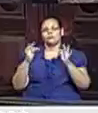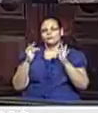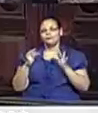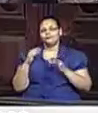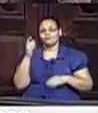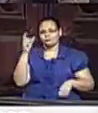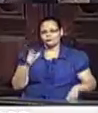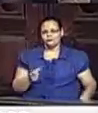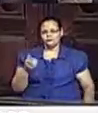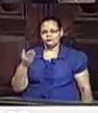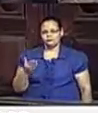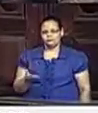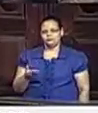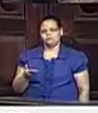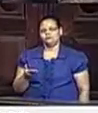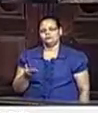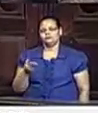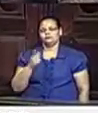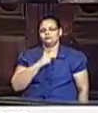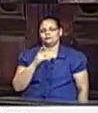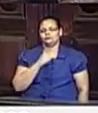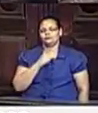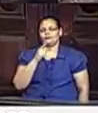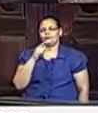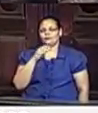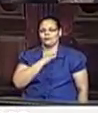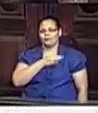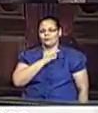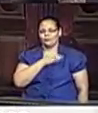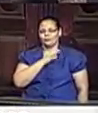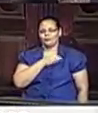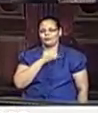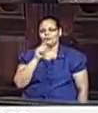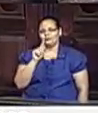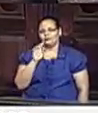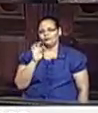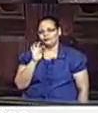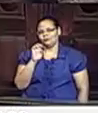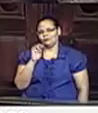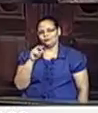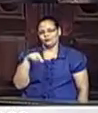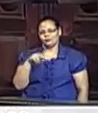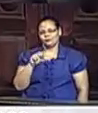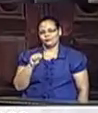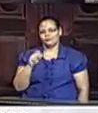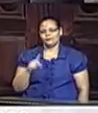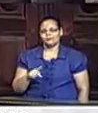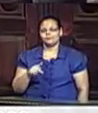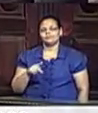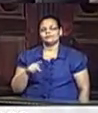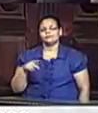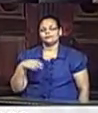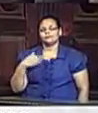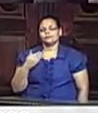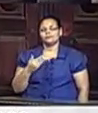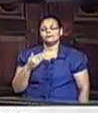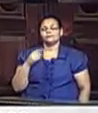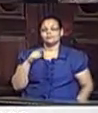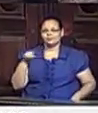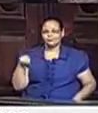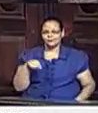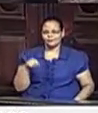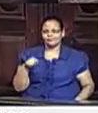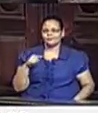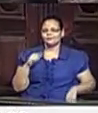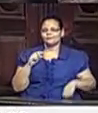Vossa Excelência comentava comigo que eu não tinha fiscais, AGTRANS e tal. Não é só AGTRANS. E o Parlamento pode